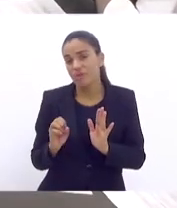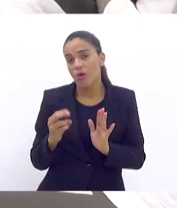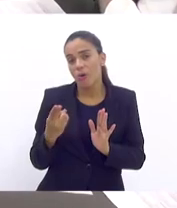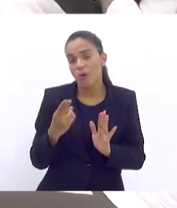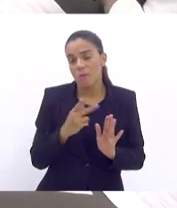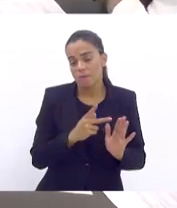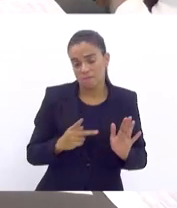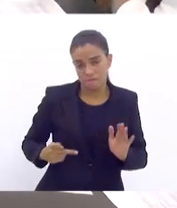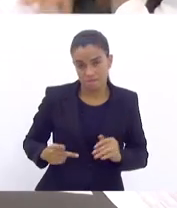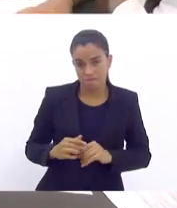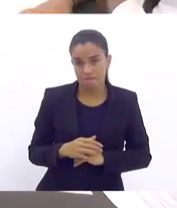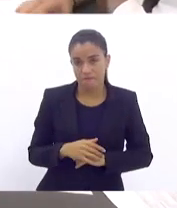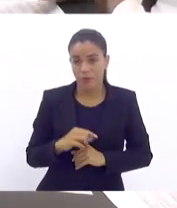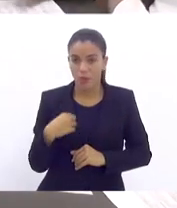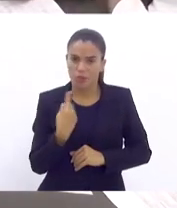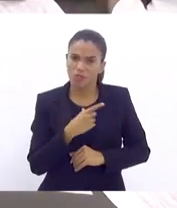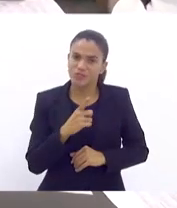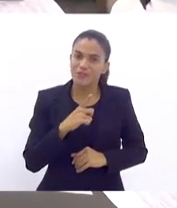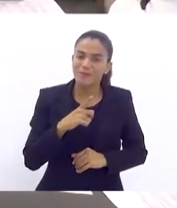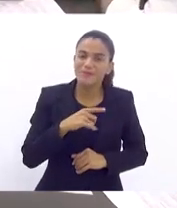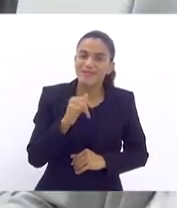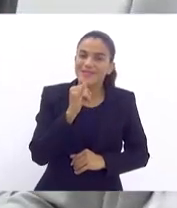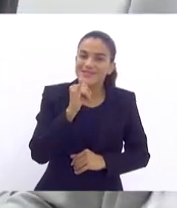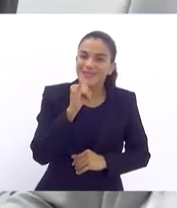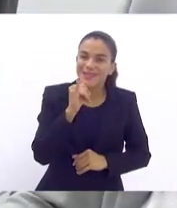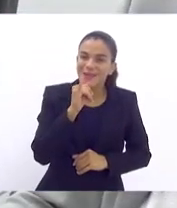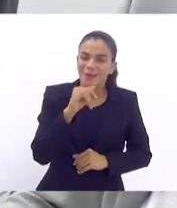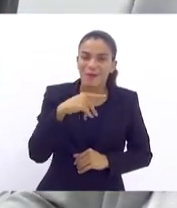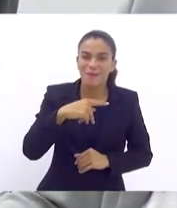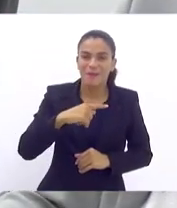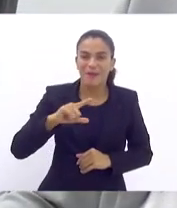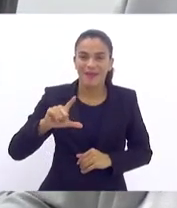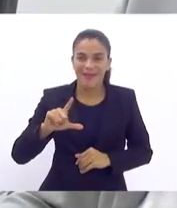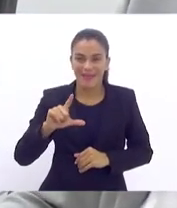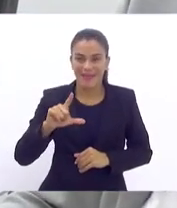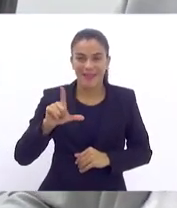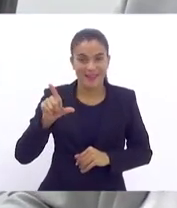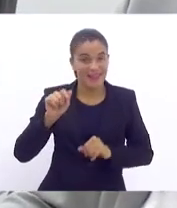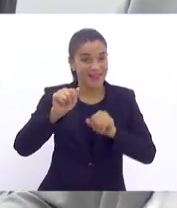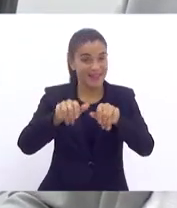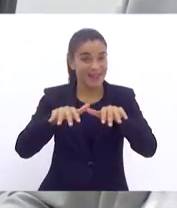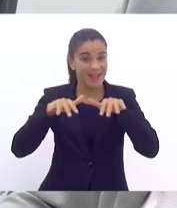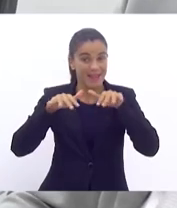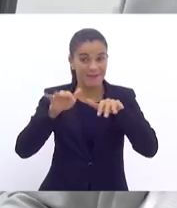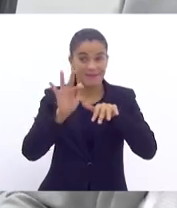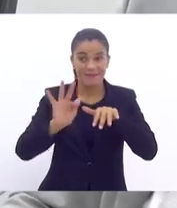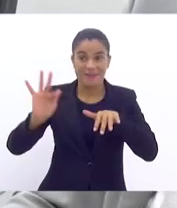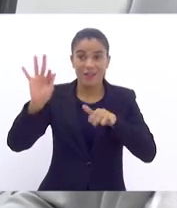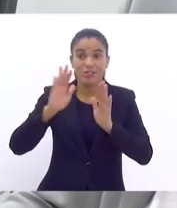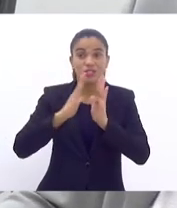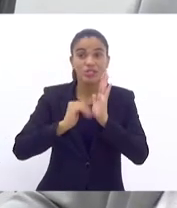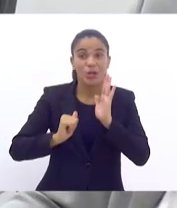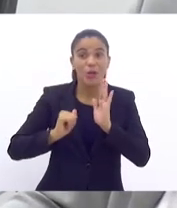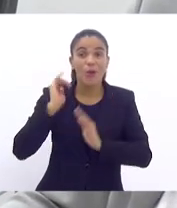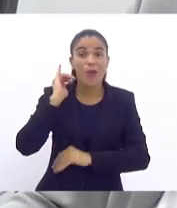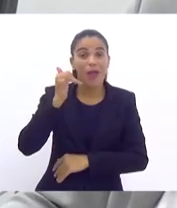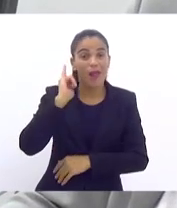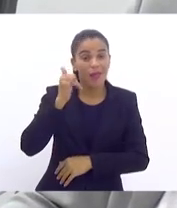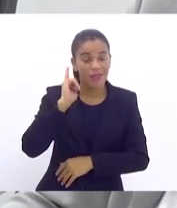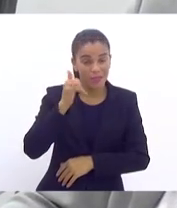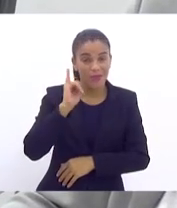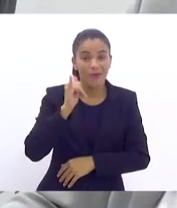dos trabalhos a gente teve até um exemplo ontem do pl na Câmara Federal que ele saiu de pau tá pedindo o relator